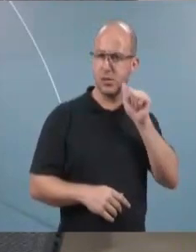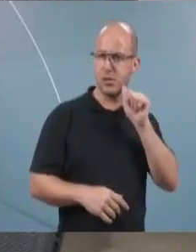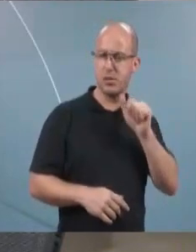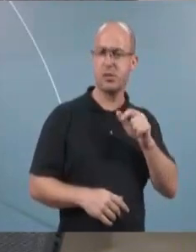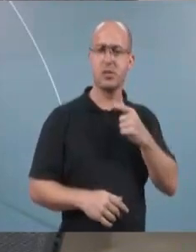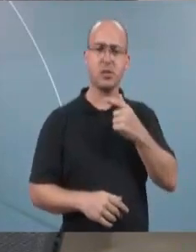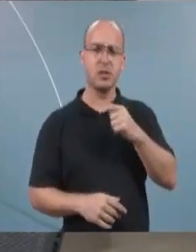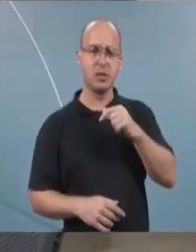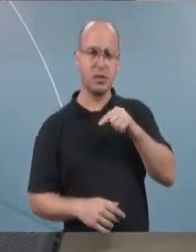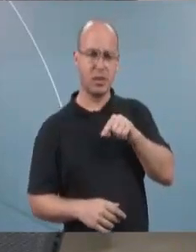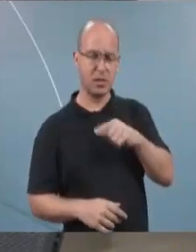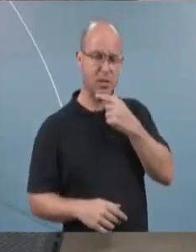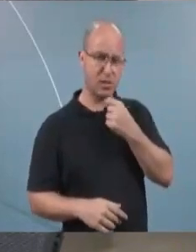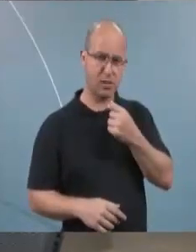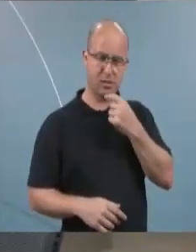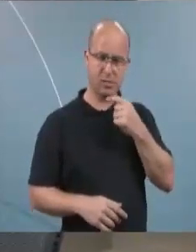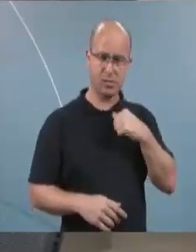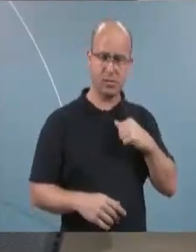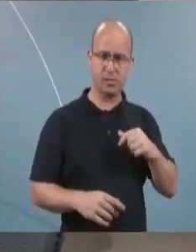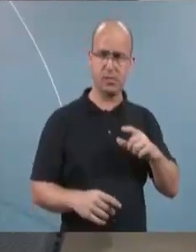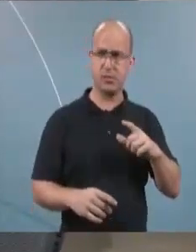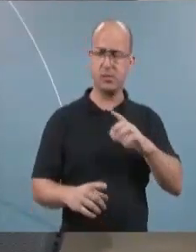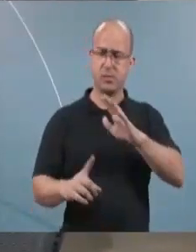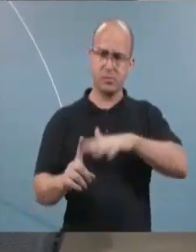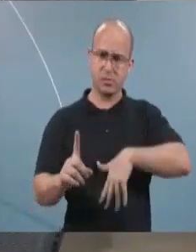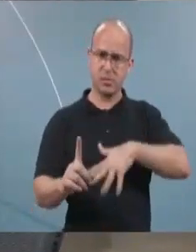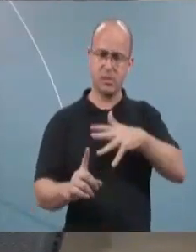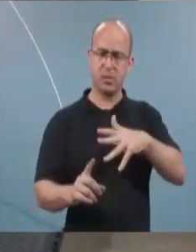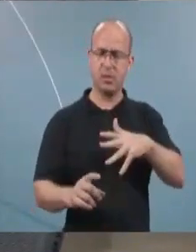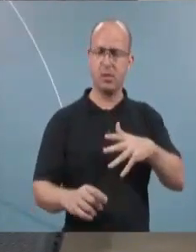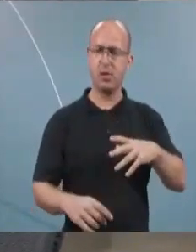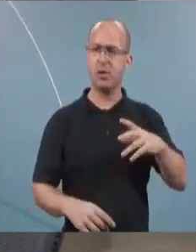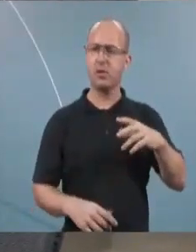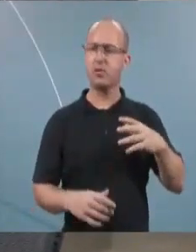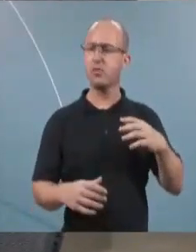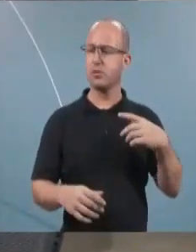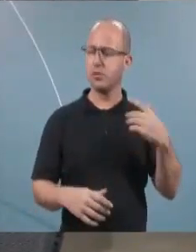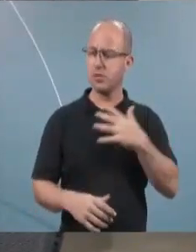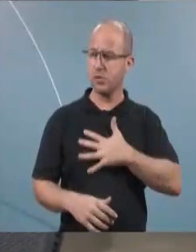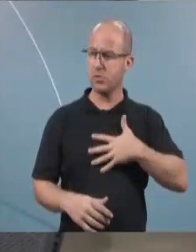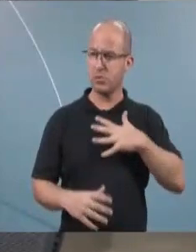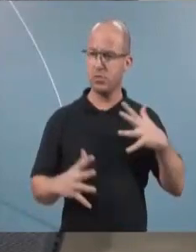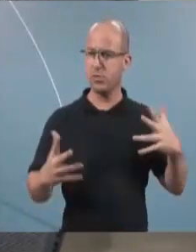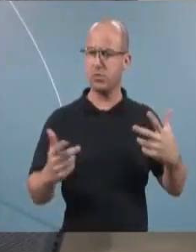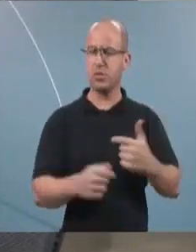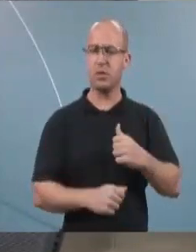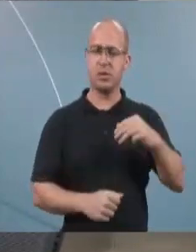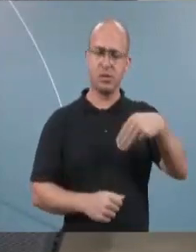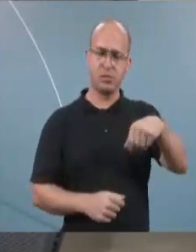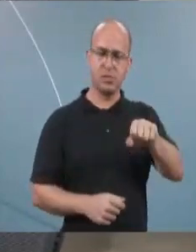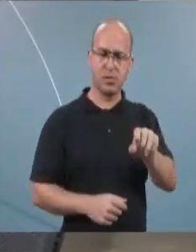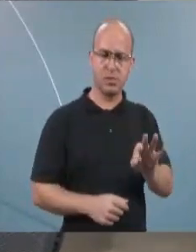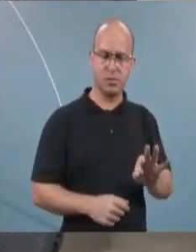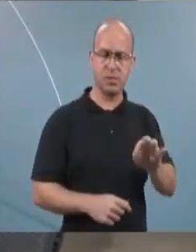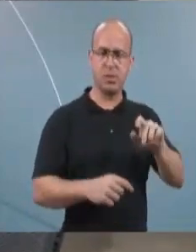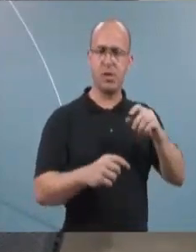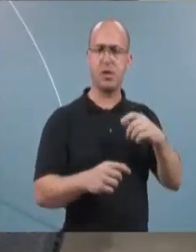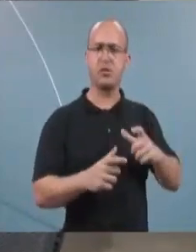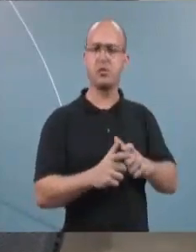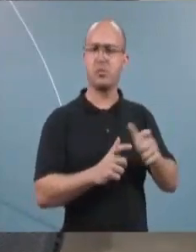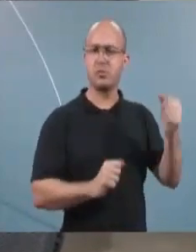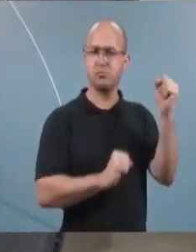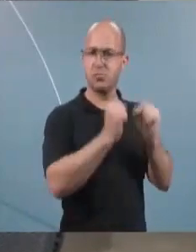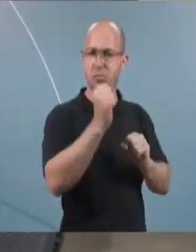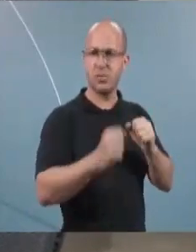alimento eu espero que essa casa saiba que o MST é um dos maiores produtores de arroz orgânico